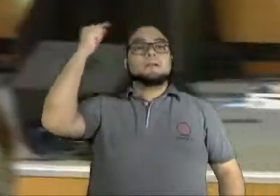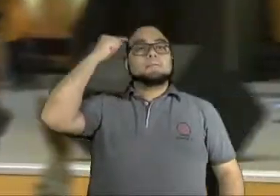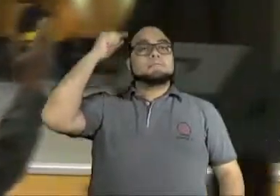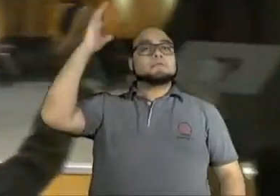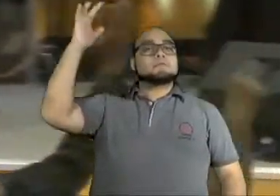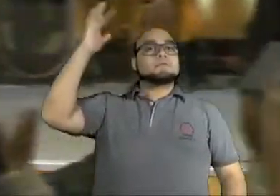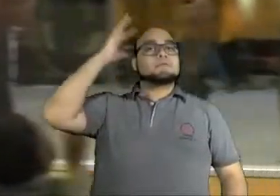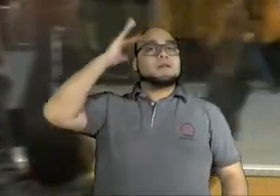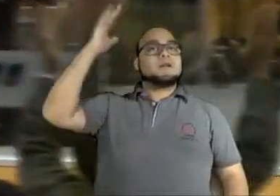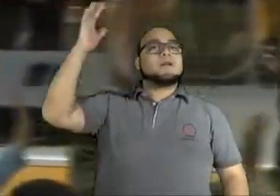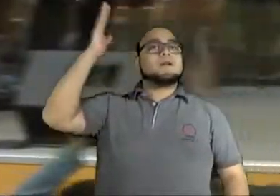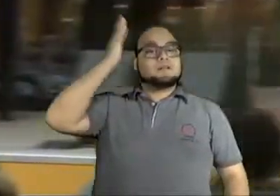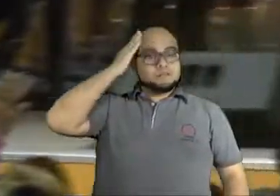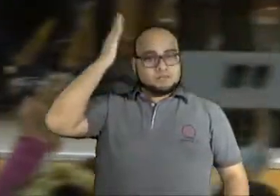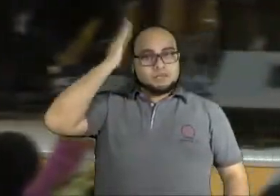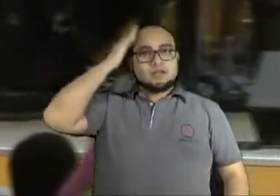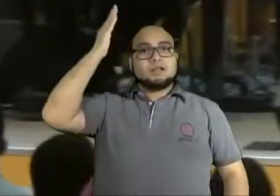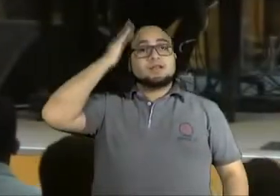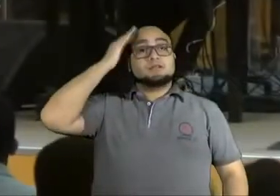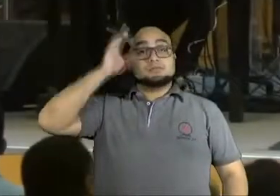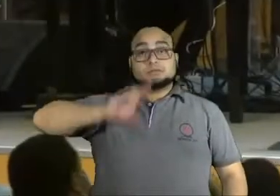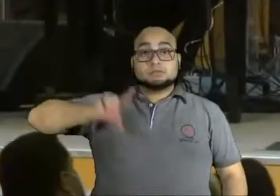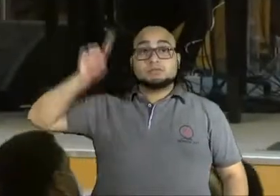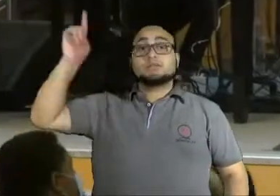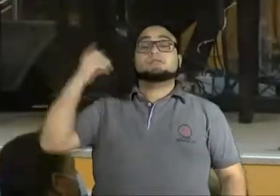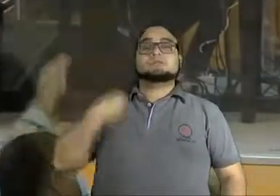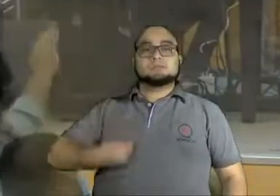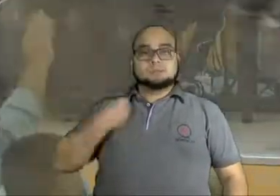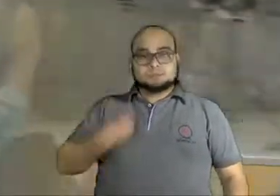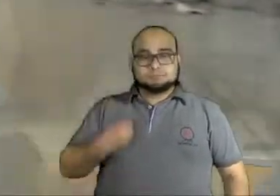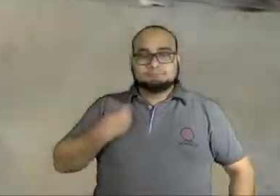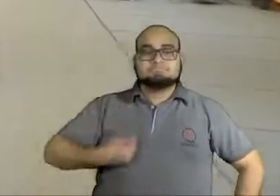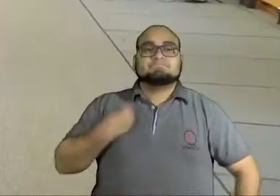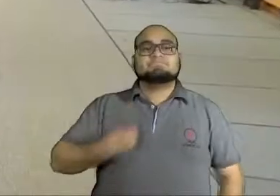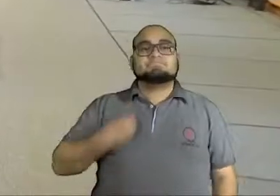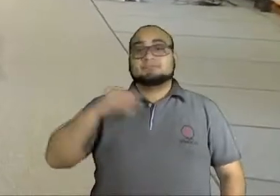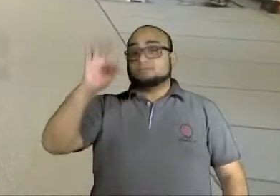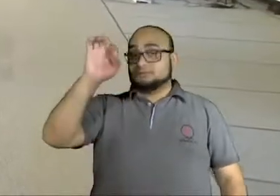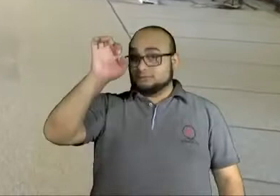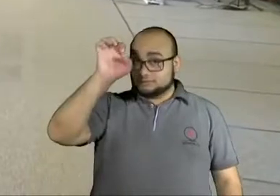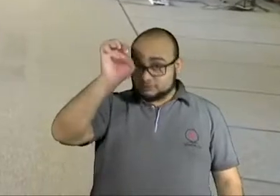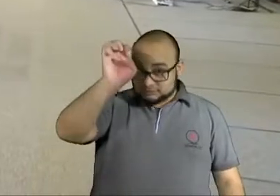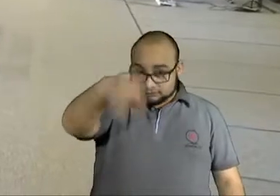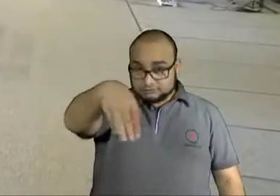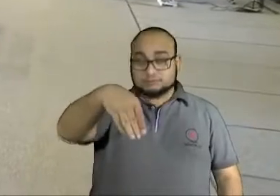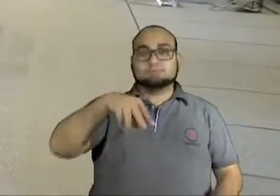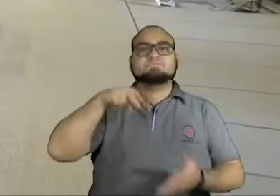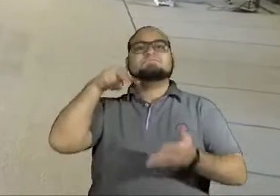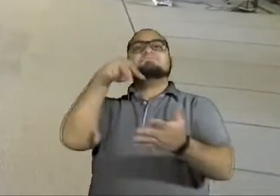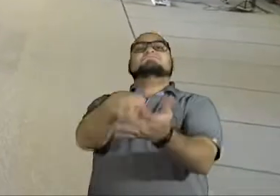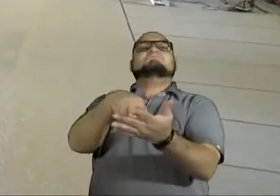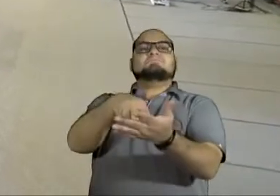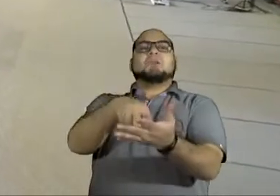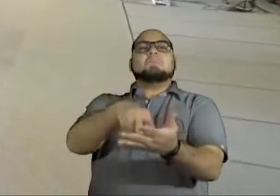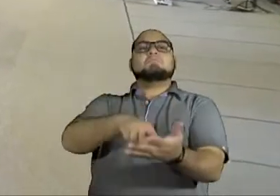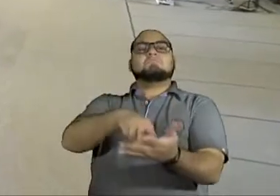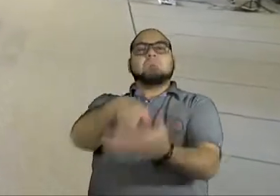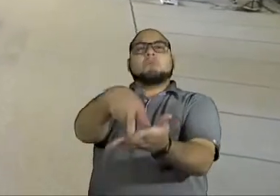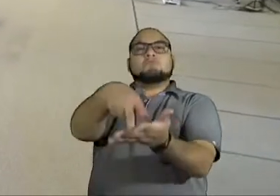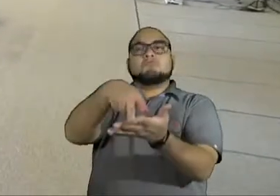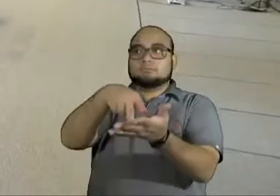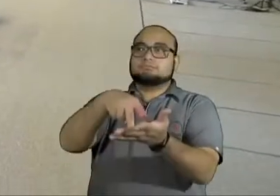Eu sei que o meu Redentor vive, e por fim ele se levantará sobre a terra.